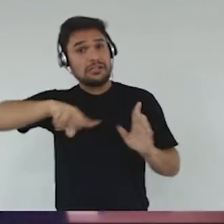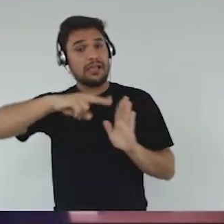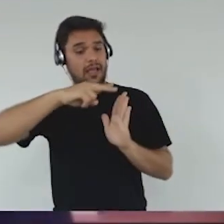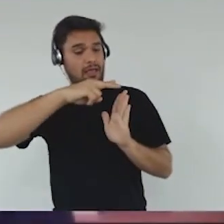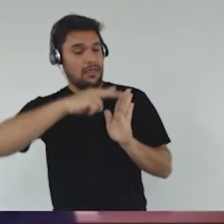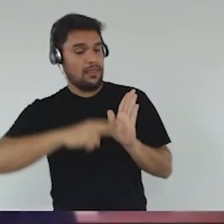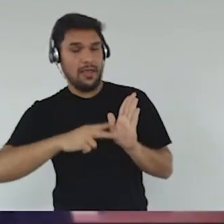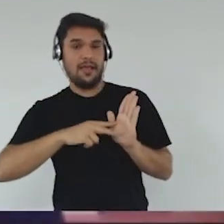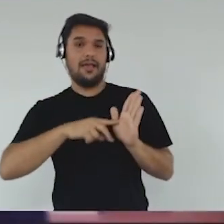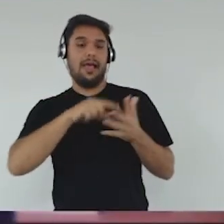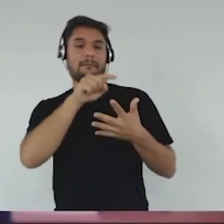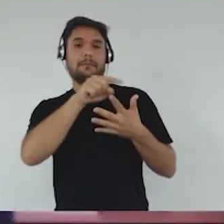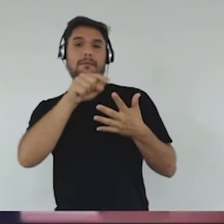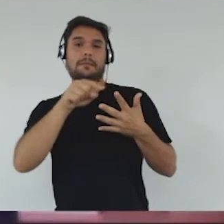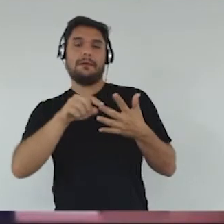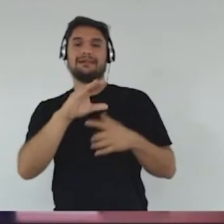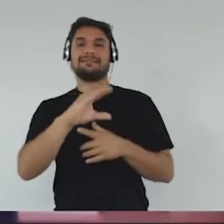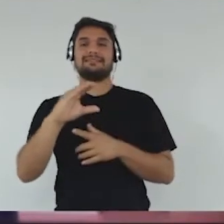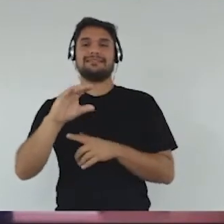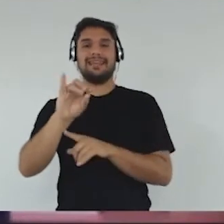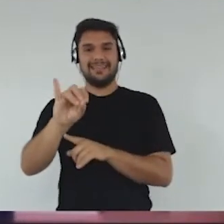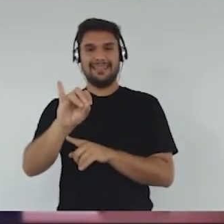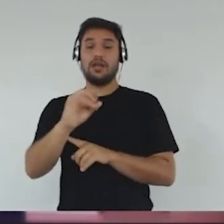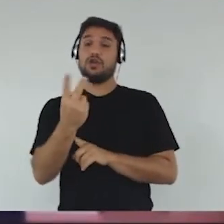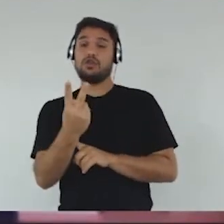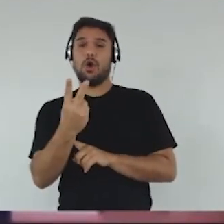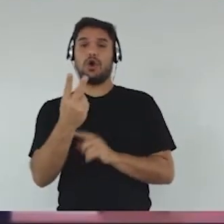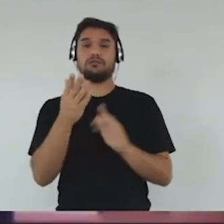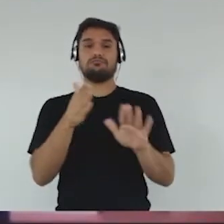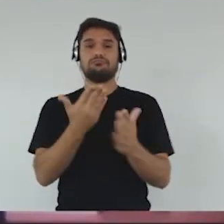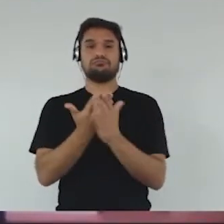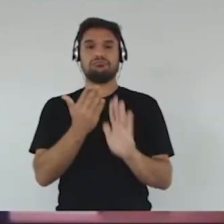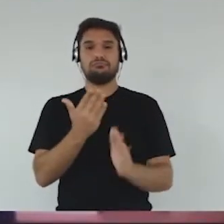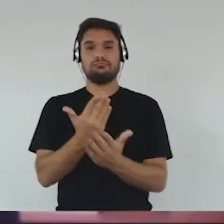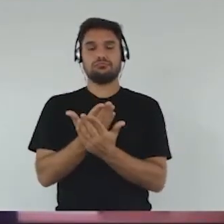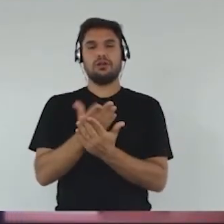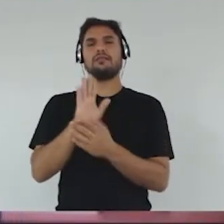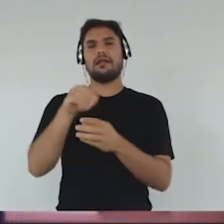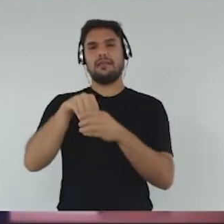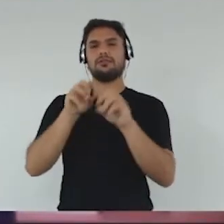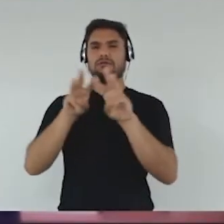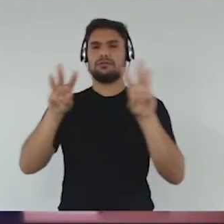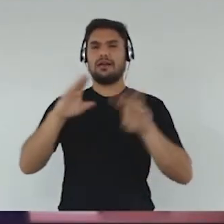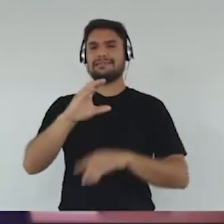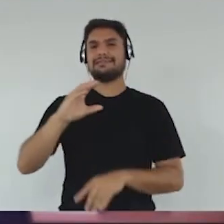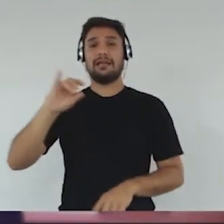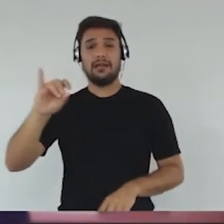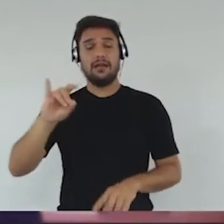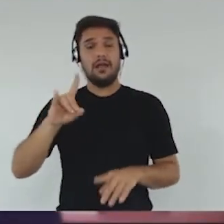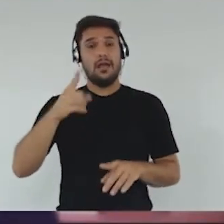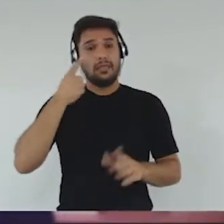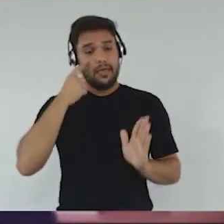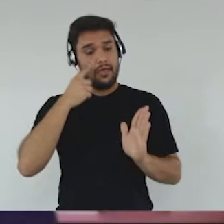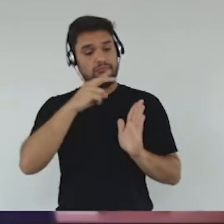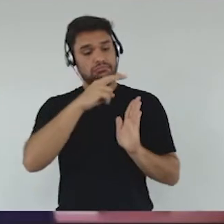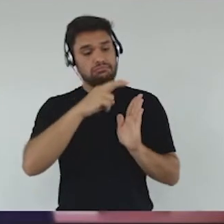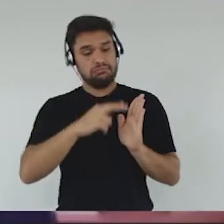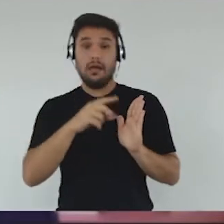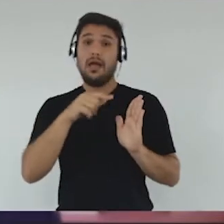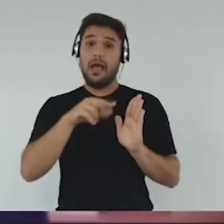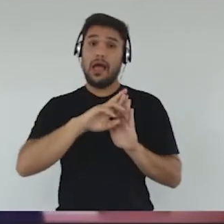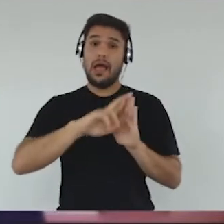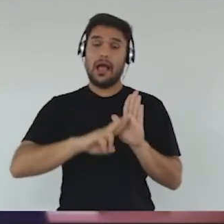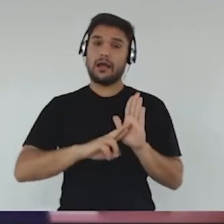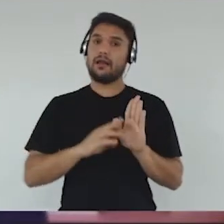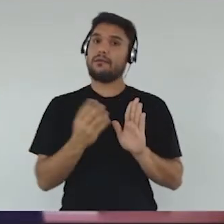as notas da CCI nos 2 anexos relacionados à pandemia, isso está no site da CCI, os senhores verão como são relevantes essas